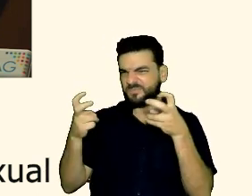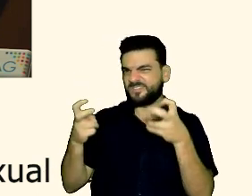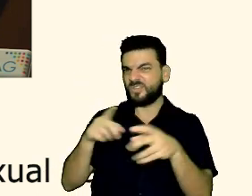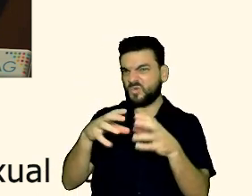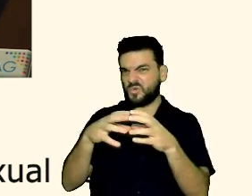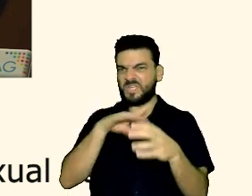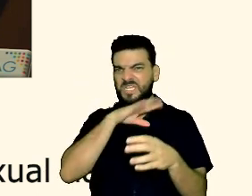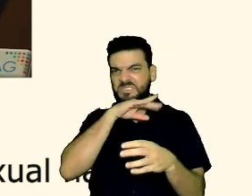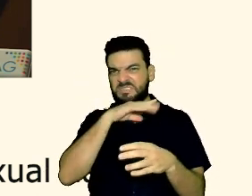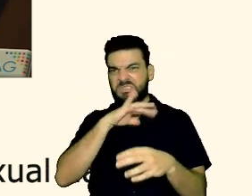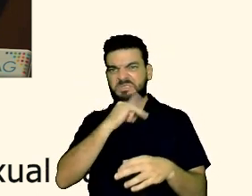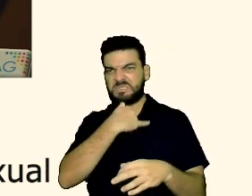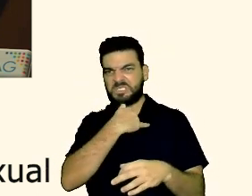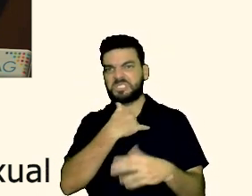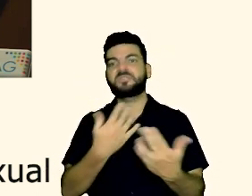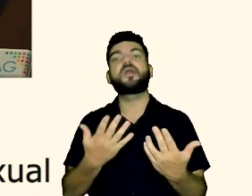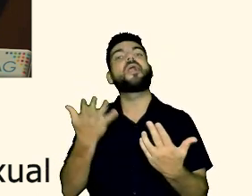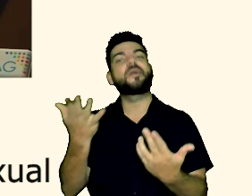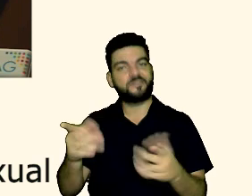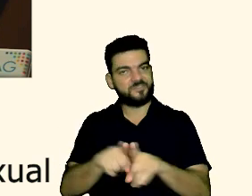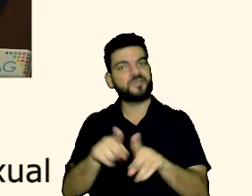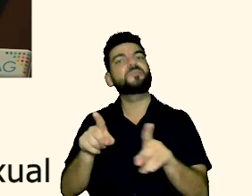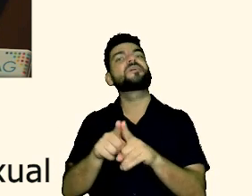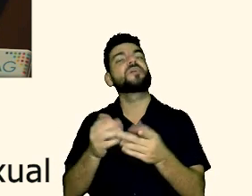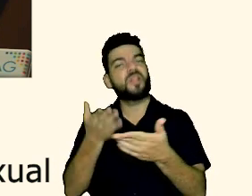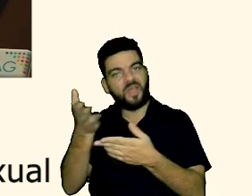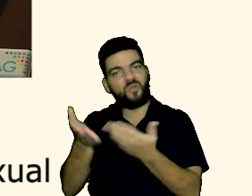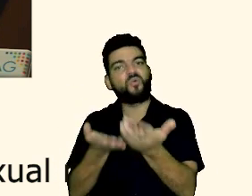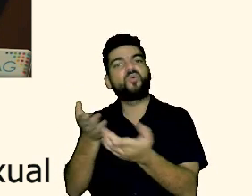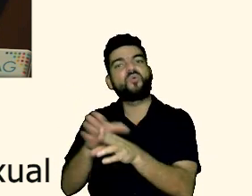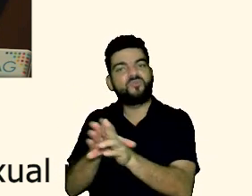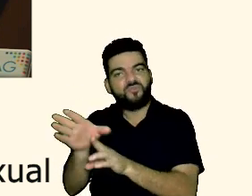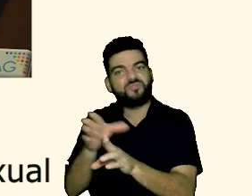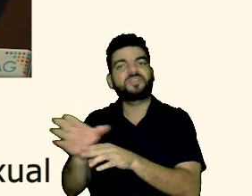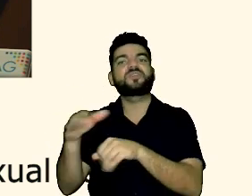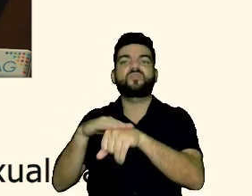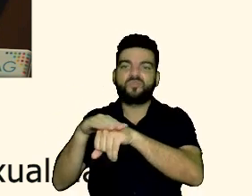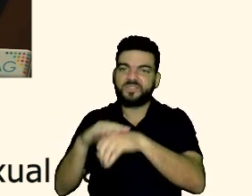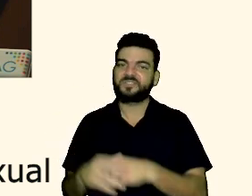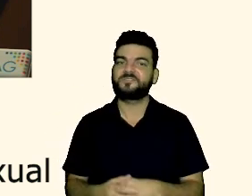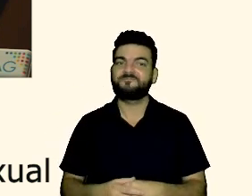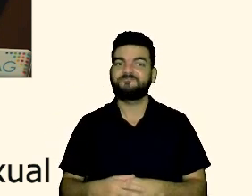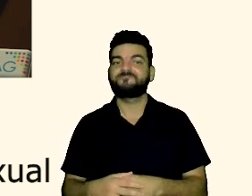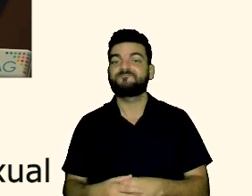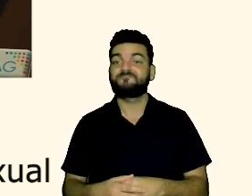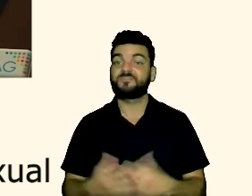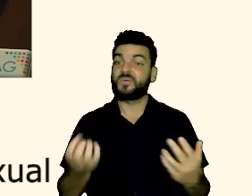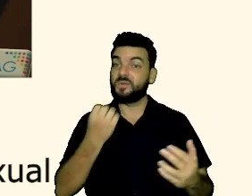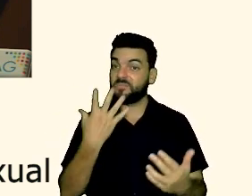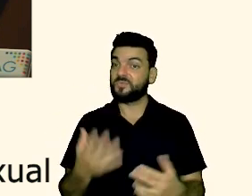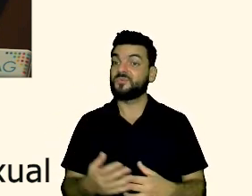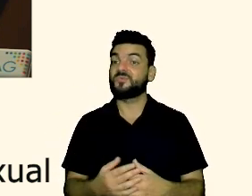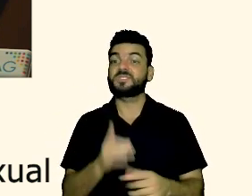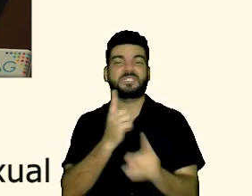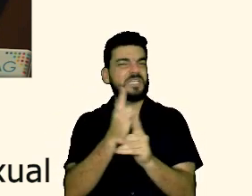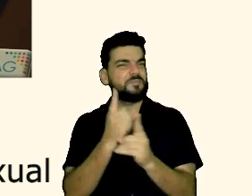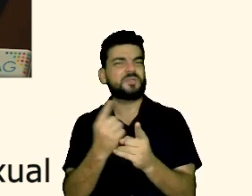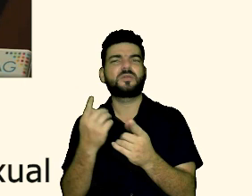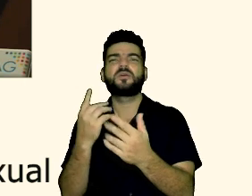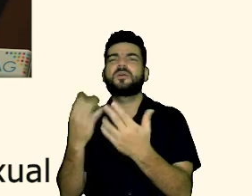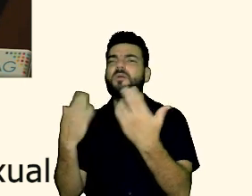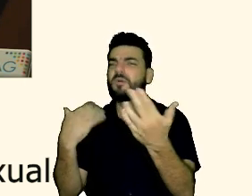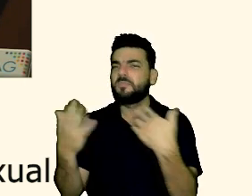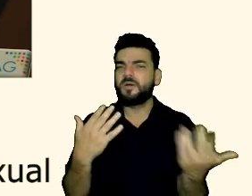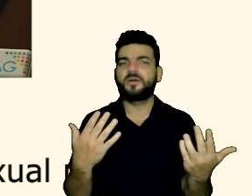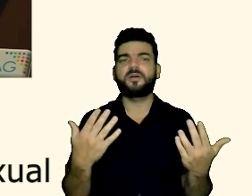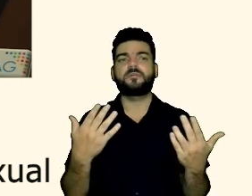liderados. Então, a rotina ajuda muito esses encontros focais para corrigir rotas, o que não está claro